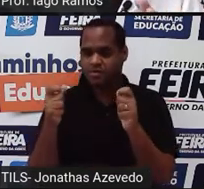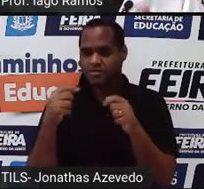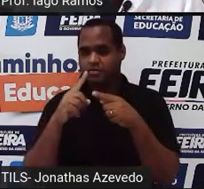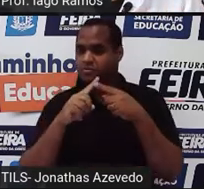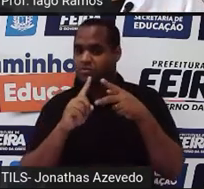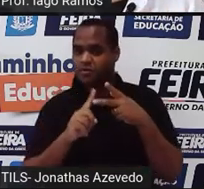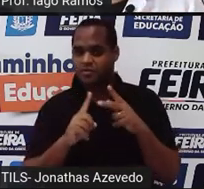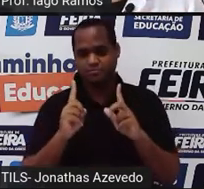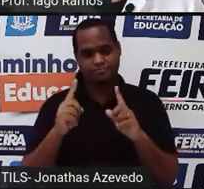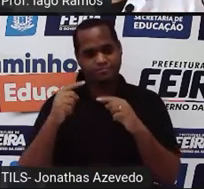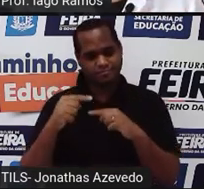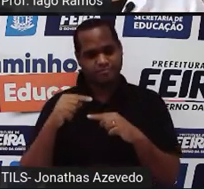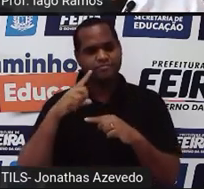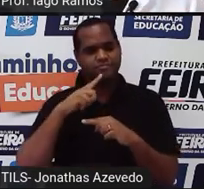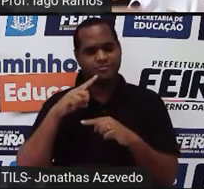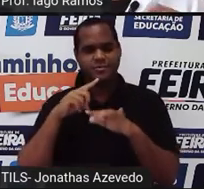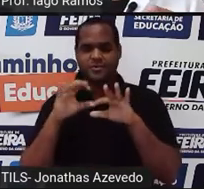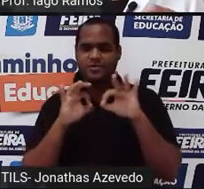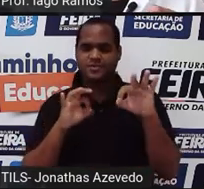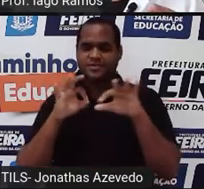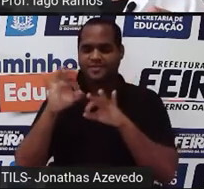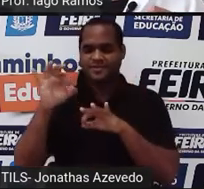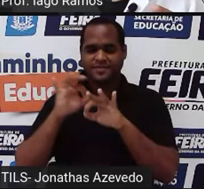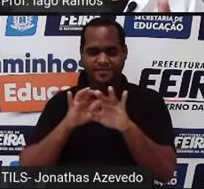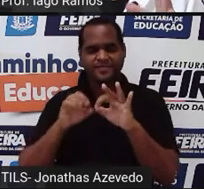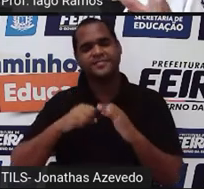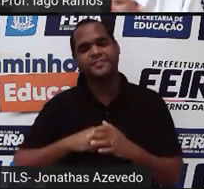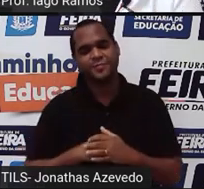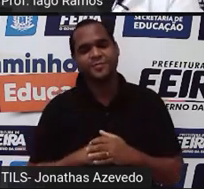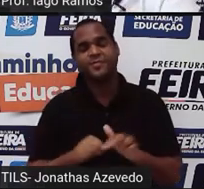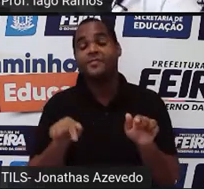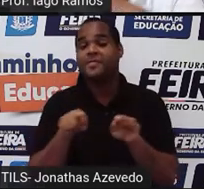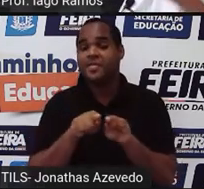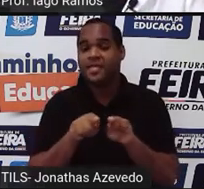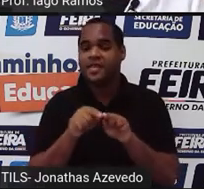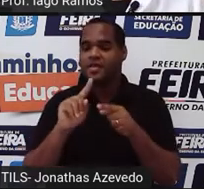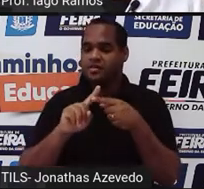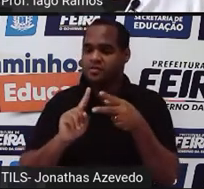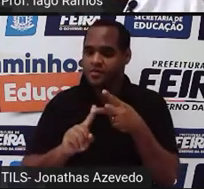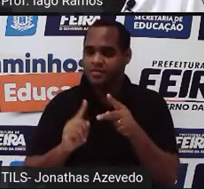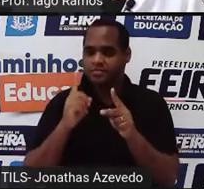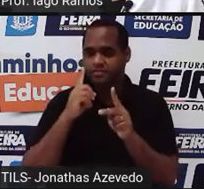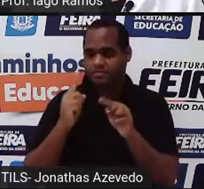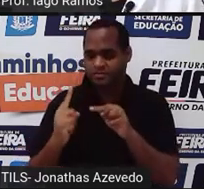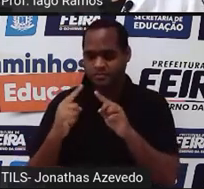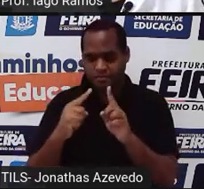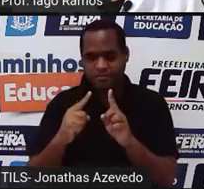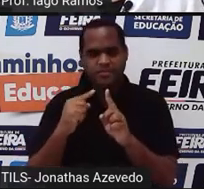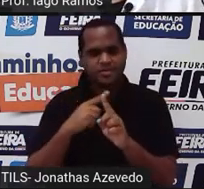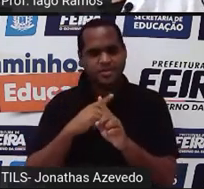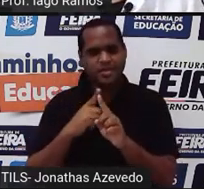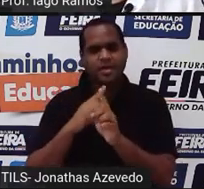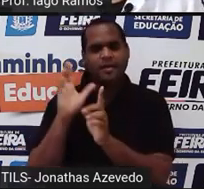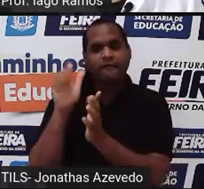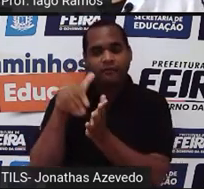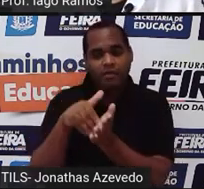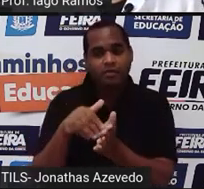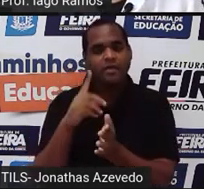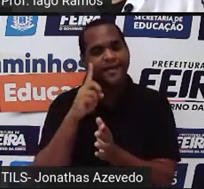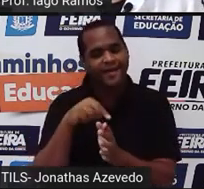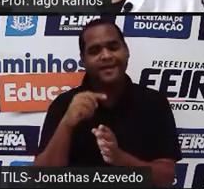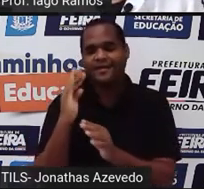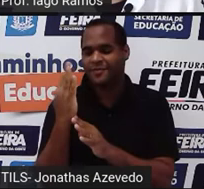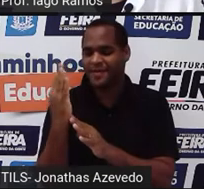dois quadrados de distância, o seu reflexo vai ter também dois quadrados de distância até esse espelho.